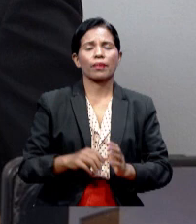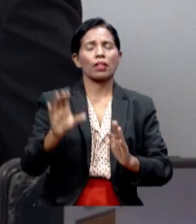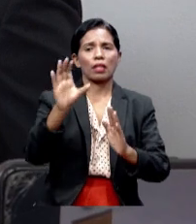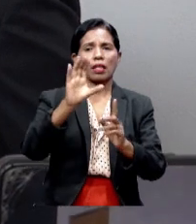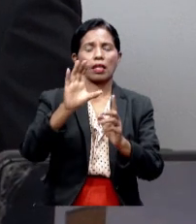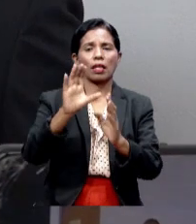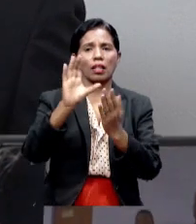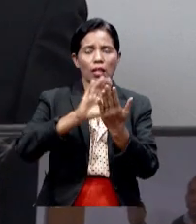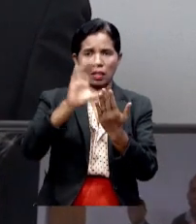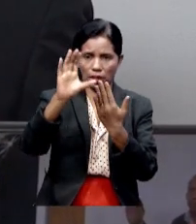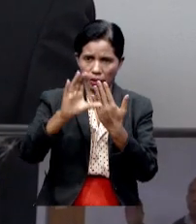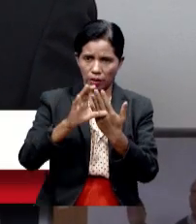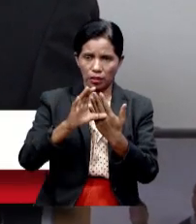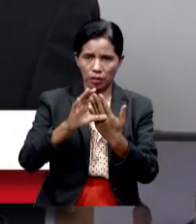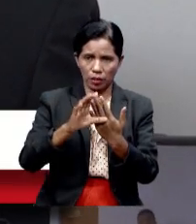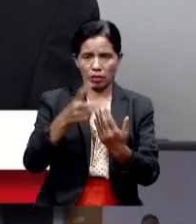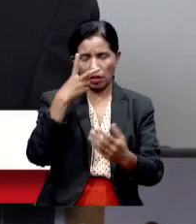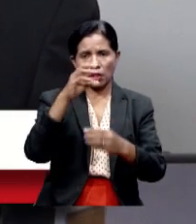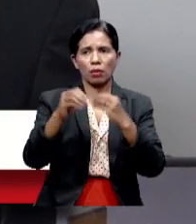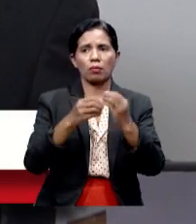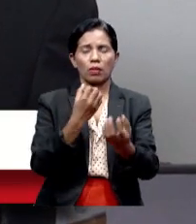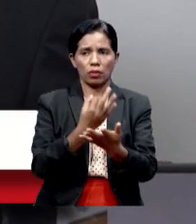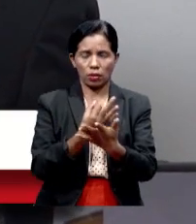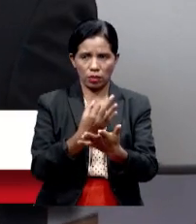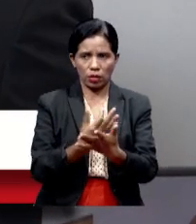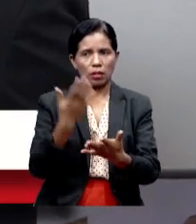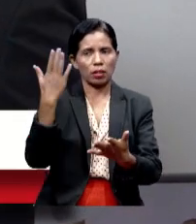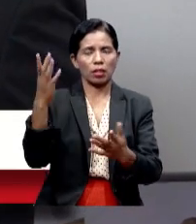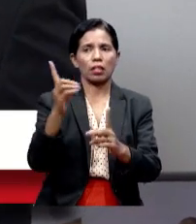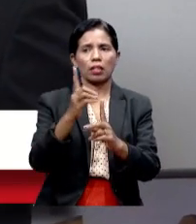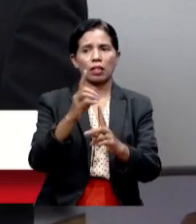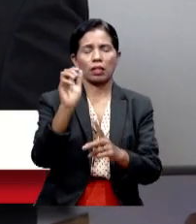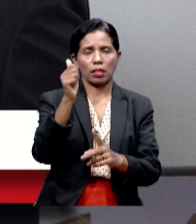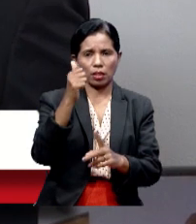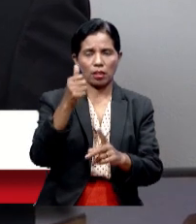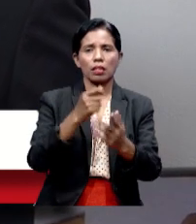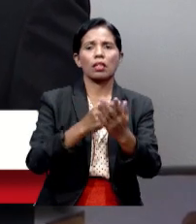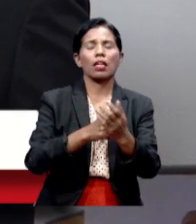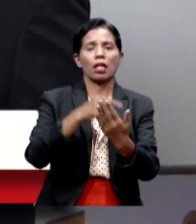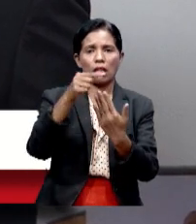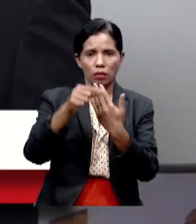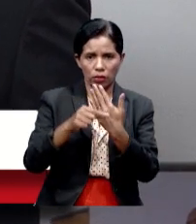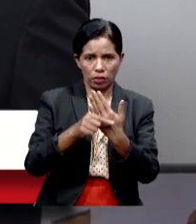tentativa atu halo submissão ba orçamento retificativo iha dia 10 de agosto e ami